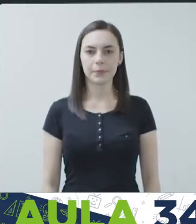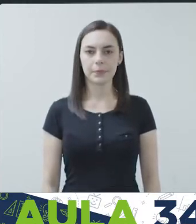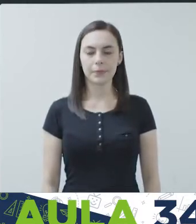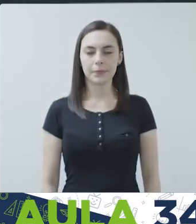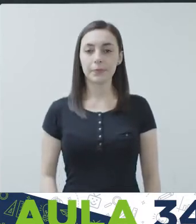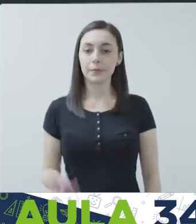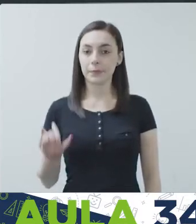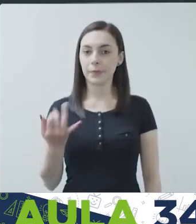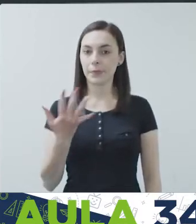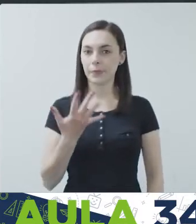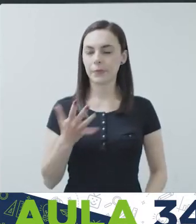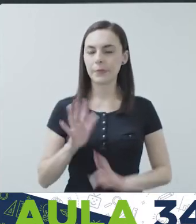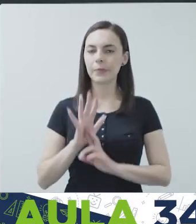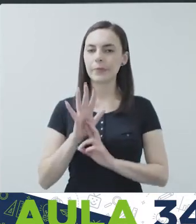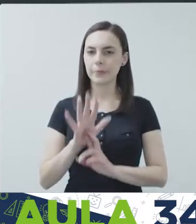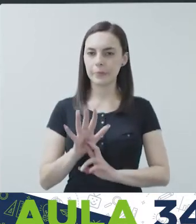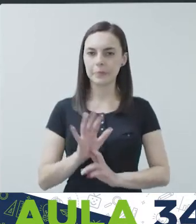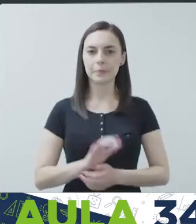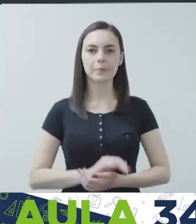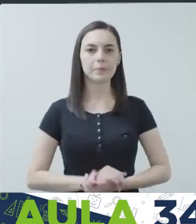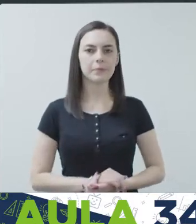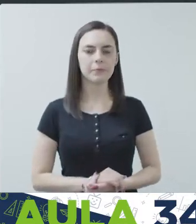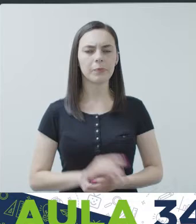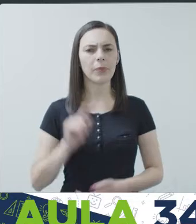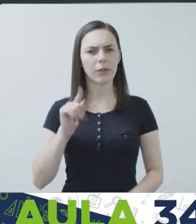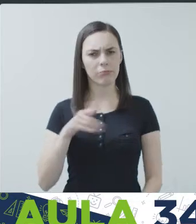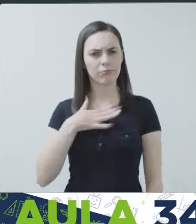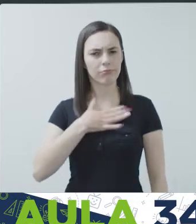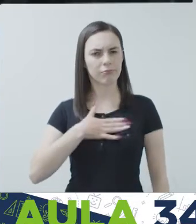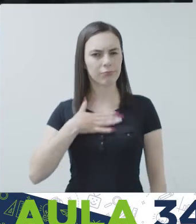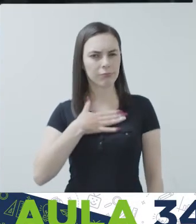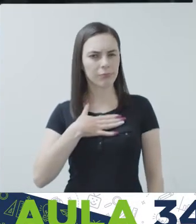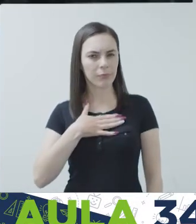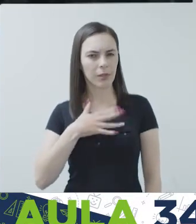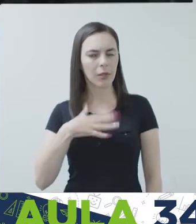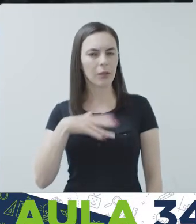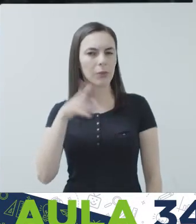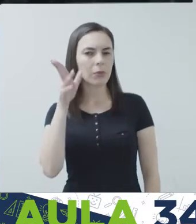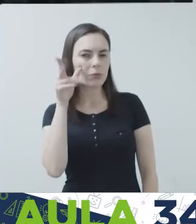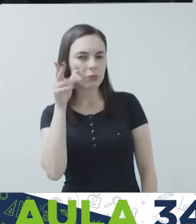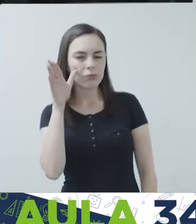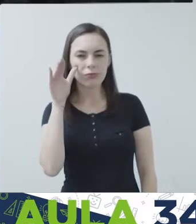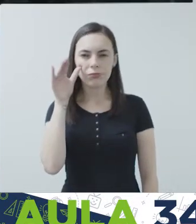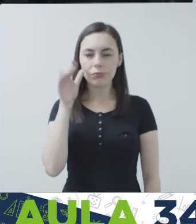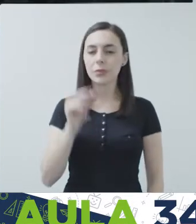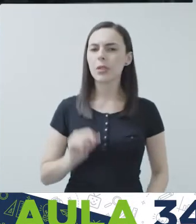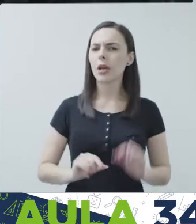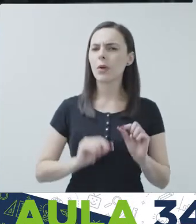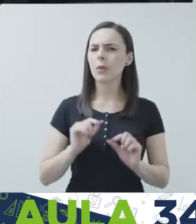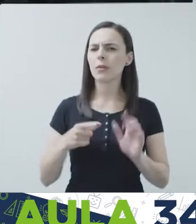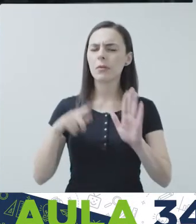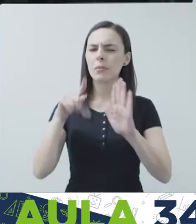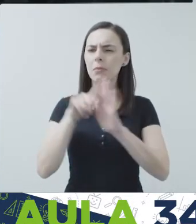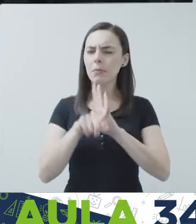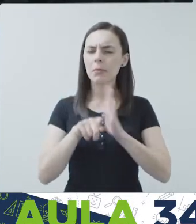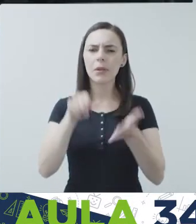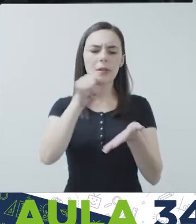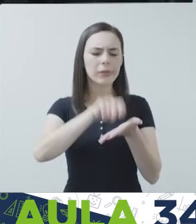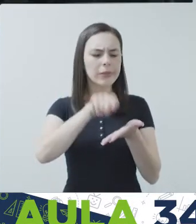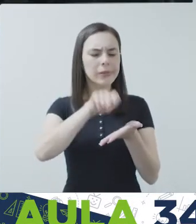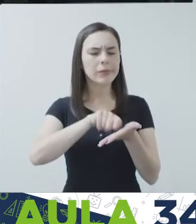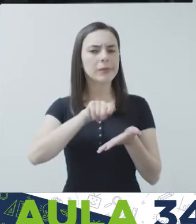Esta é a quantidade que ele representa. Estão gostando? Eu estou ouvindo vocês falarem aí. E como será que a gente